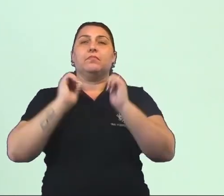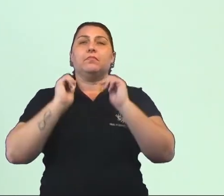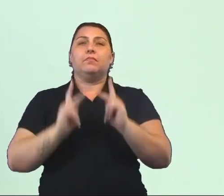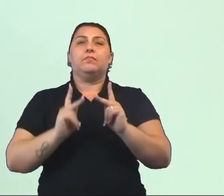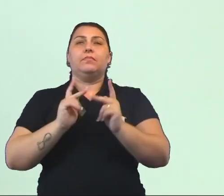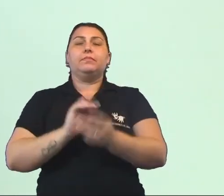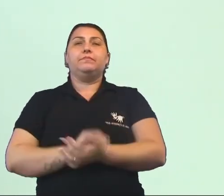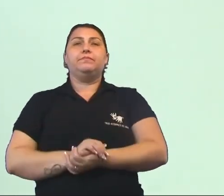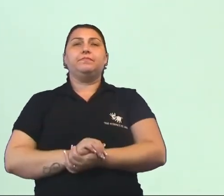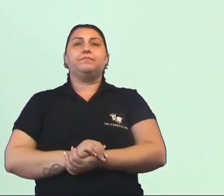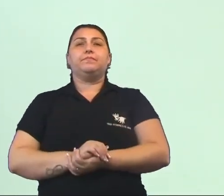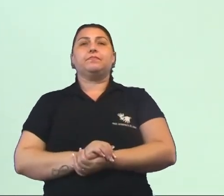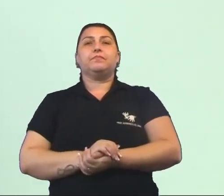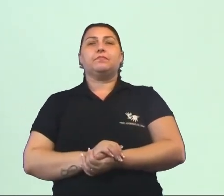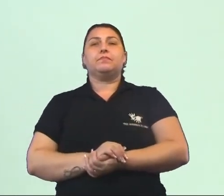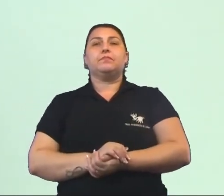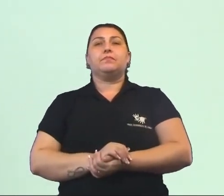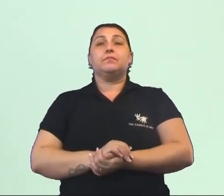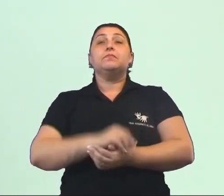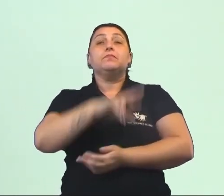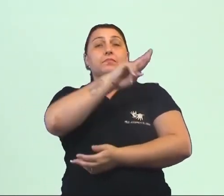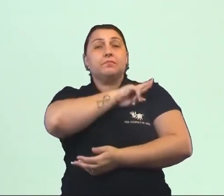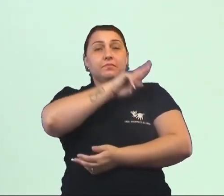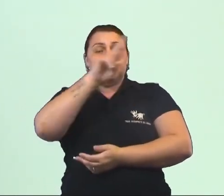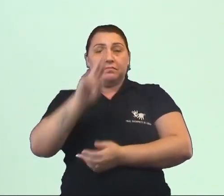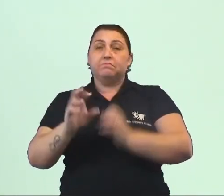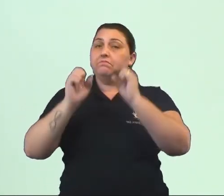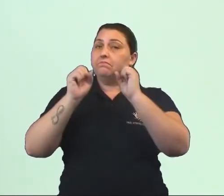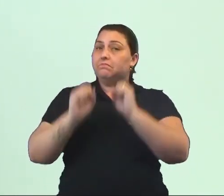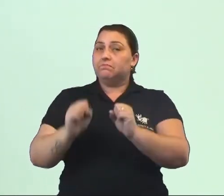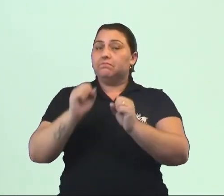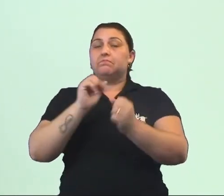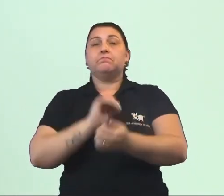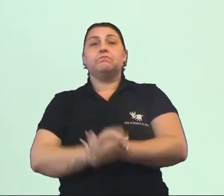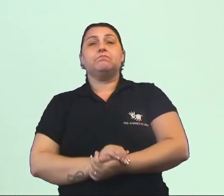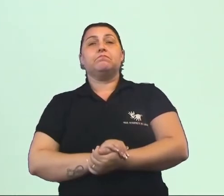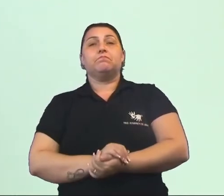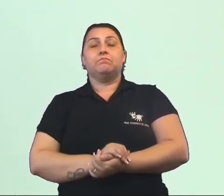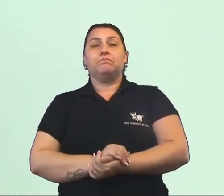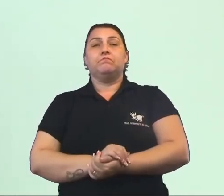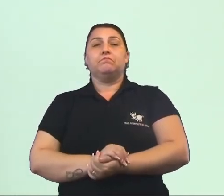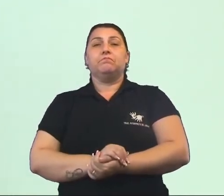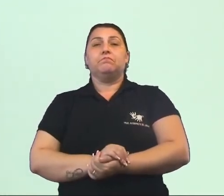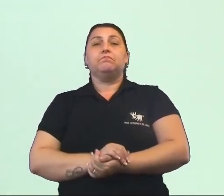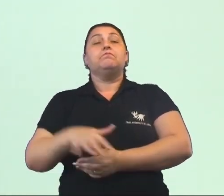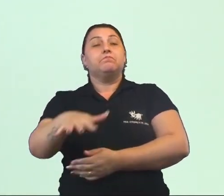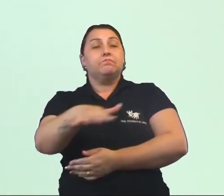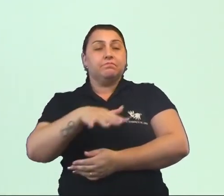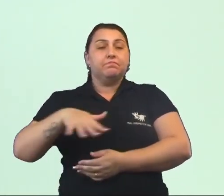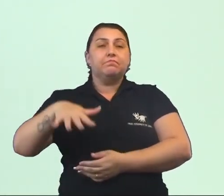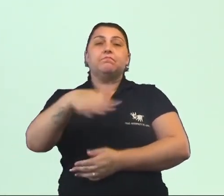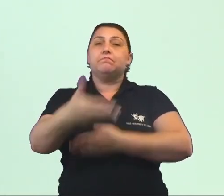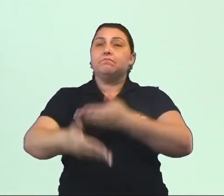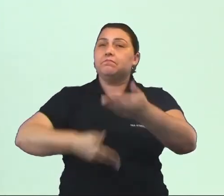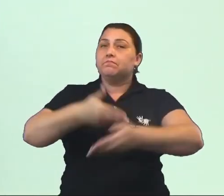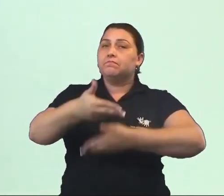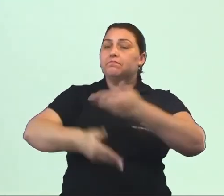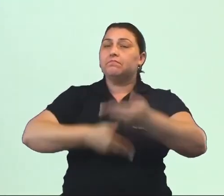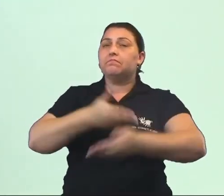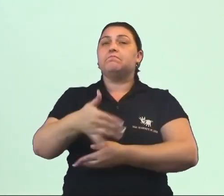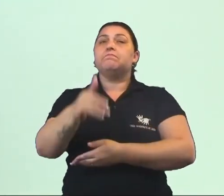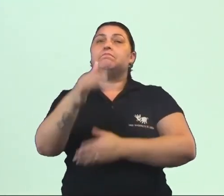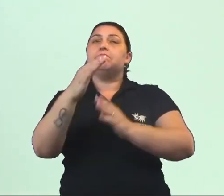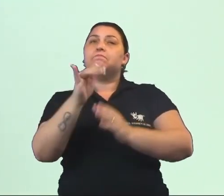Ok? Então, as religiões podem sim promover socialmente